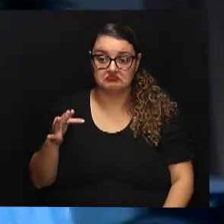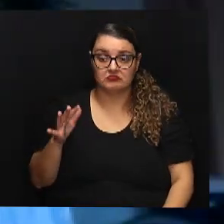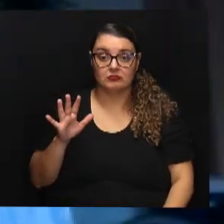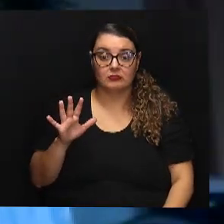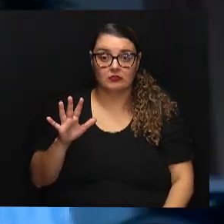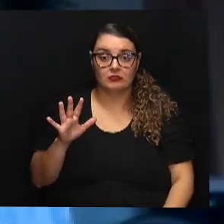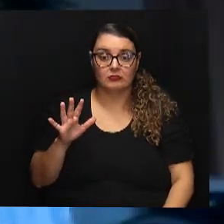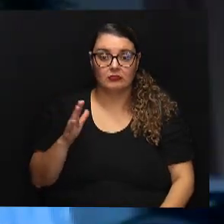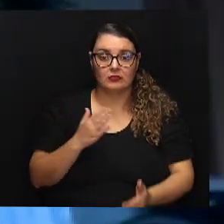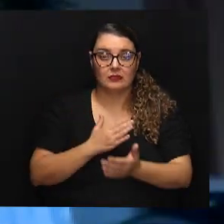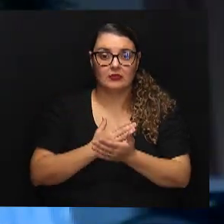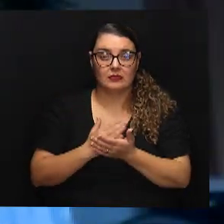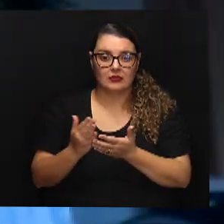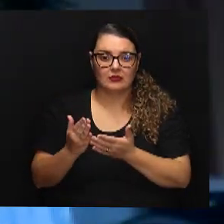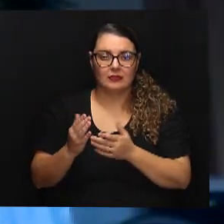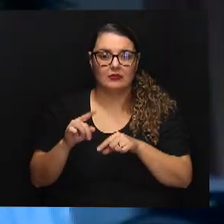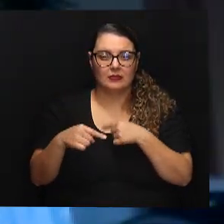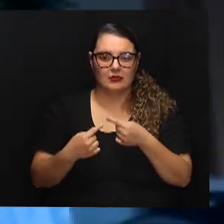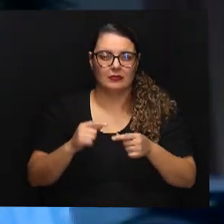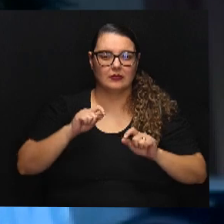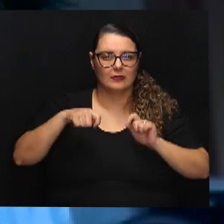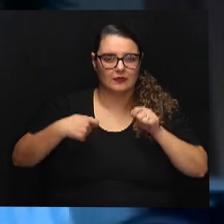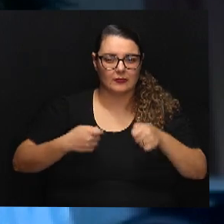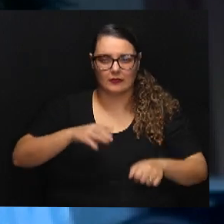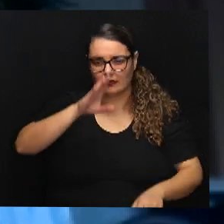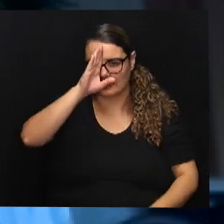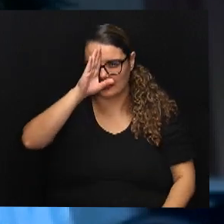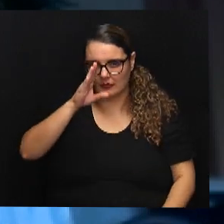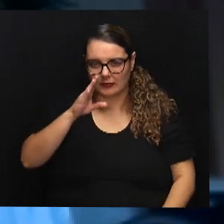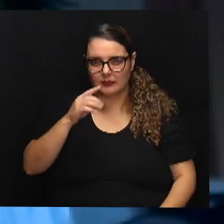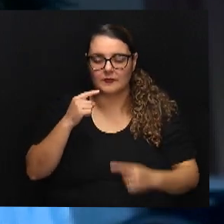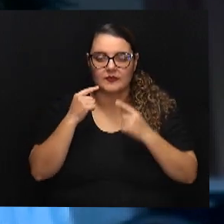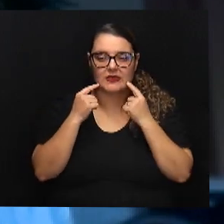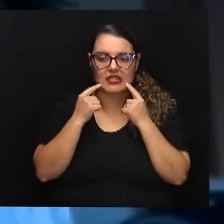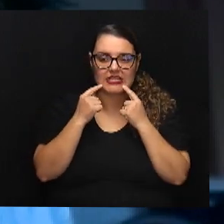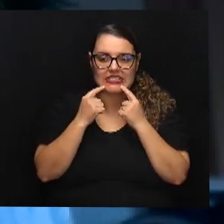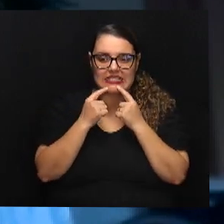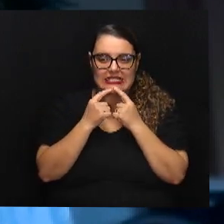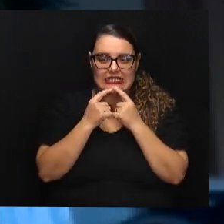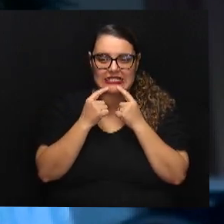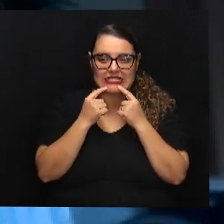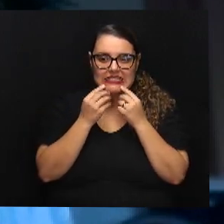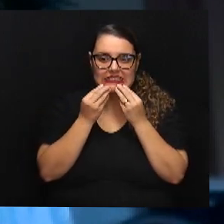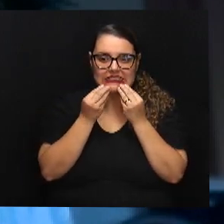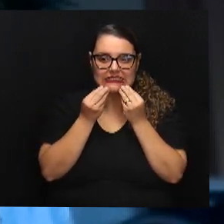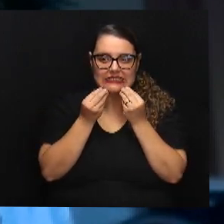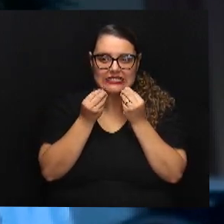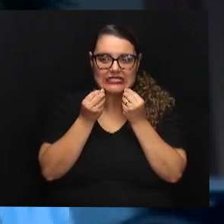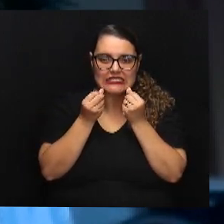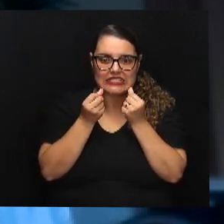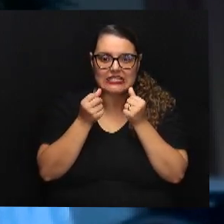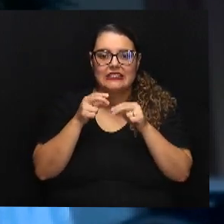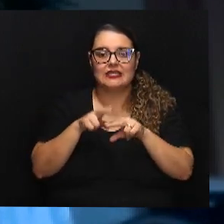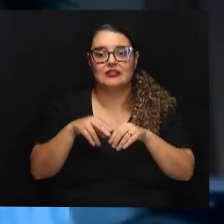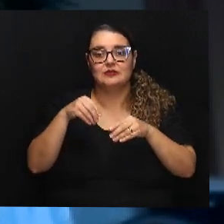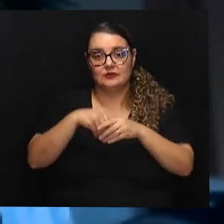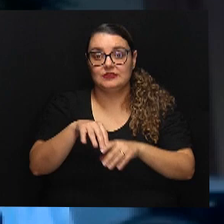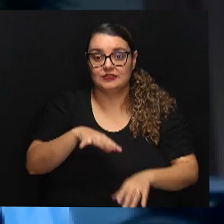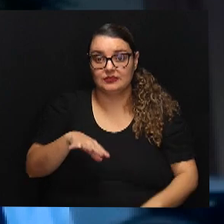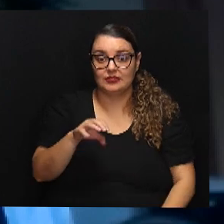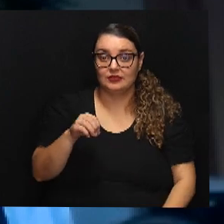Mas existem muitos pacientes que também não têm dores, mas começam a apresentar outros sinais, principalmente os